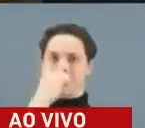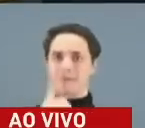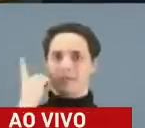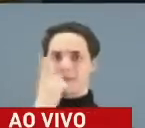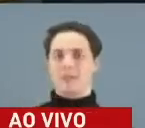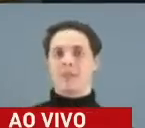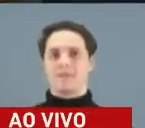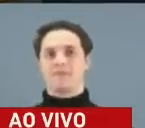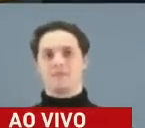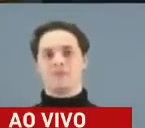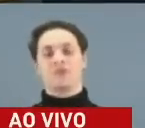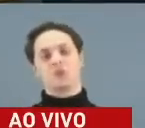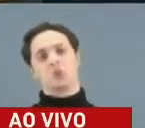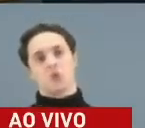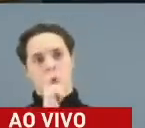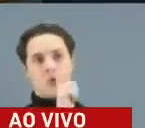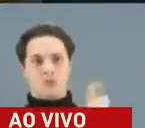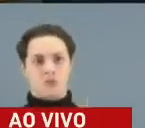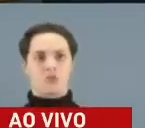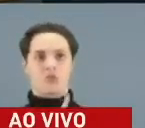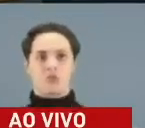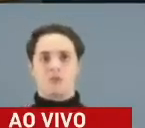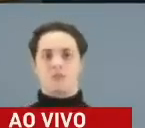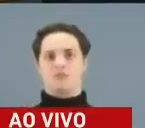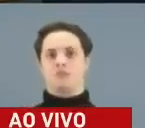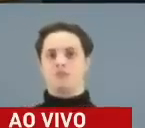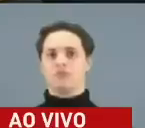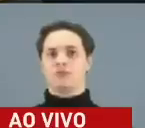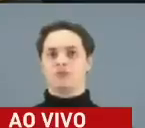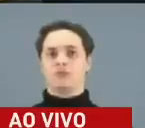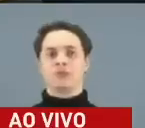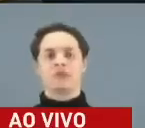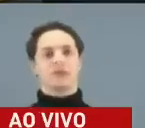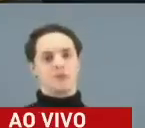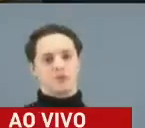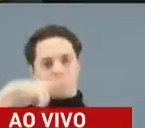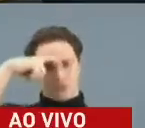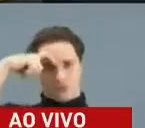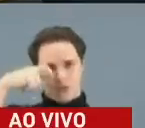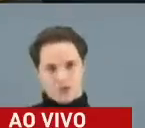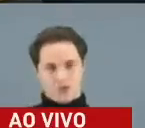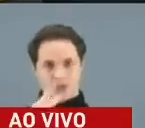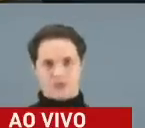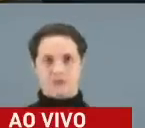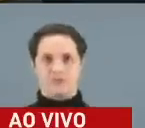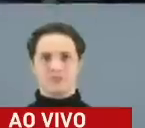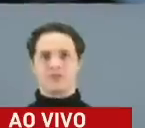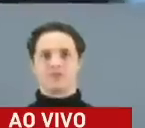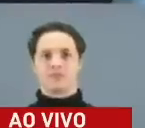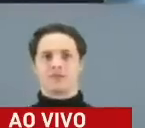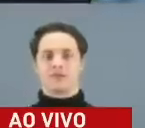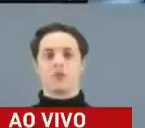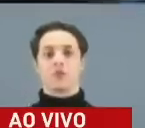citado de maneira ofensiva. Então, pois não, 3 minutos para o deputado Sérgio Moro. Não, mais uma